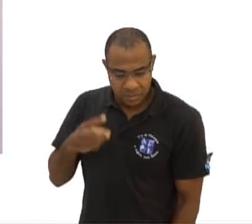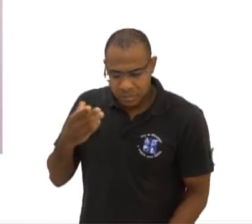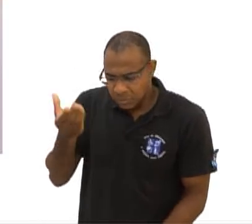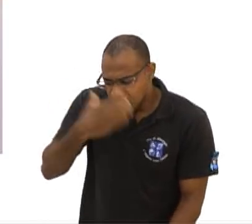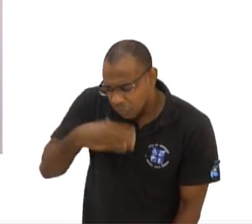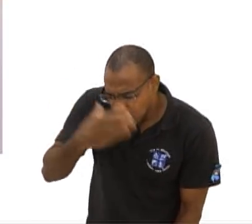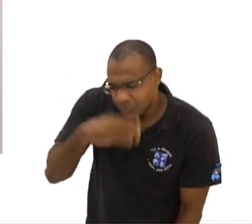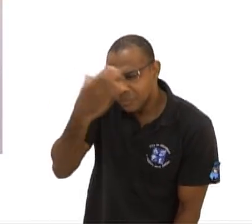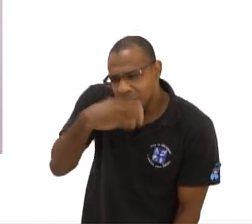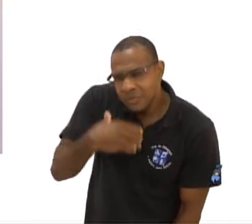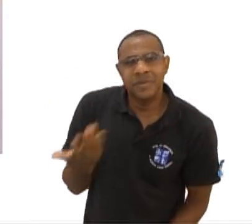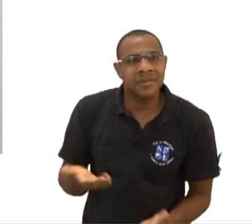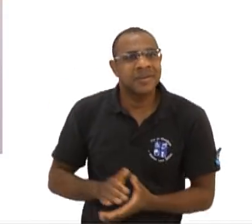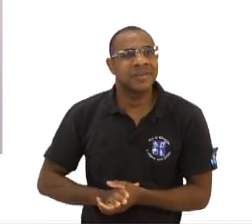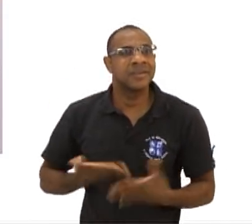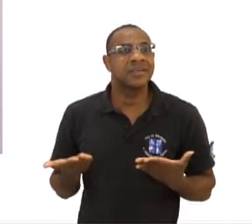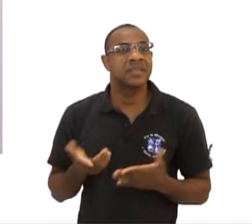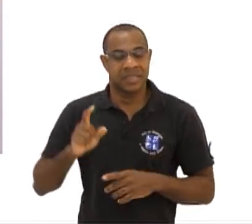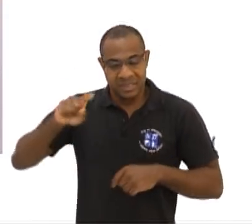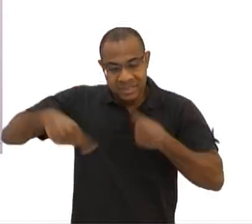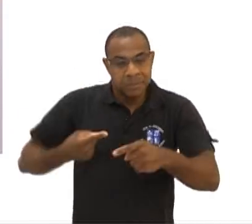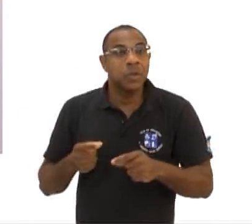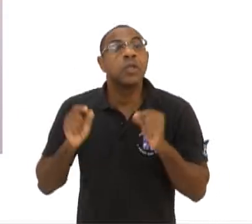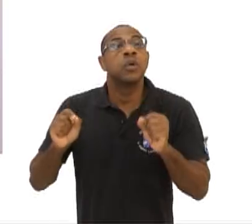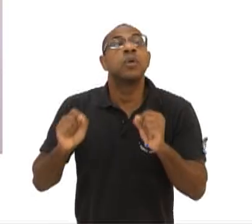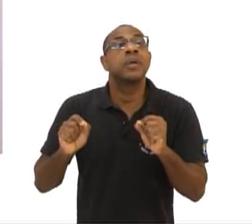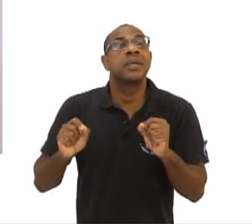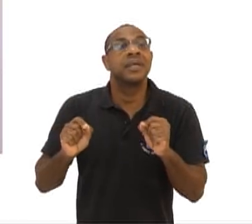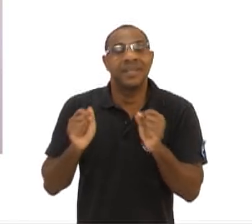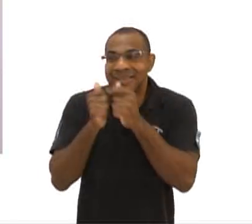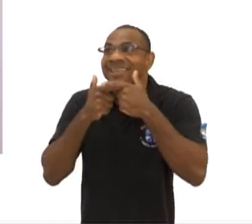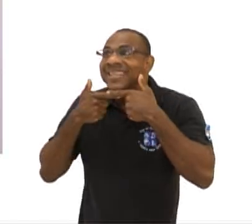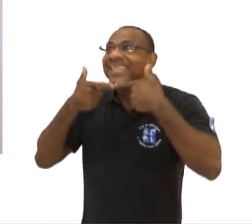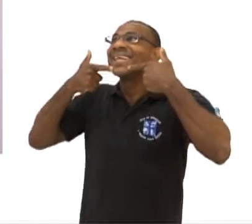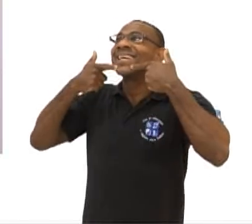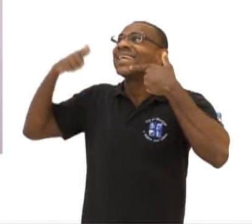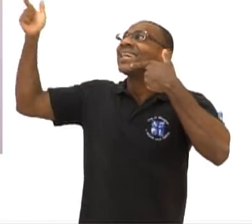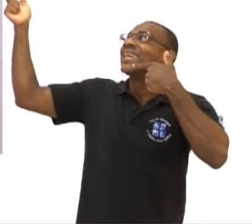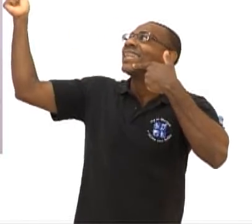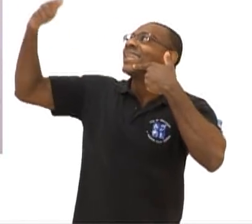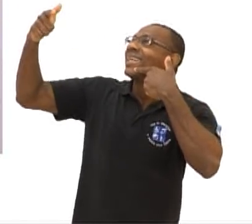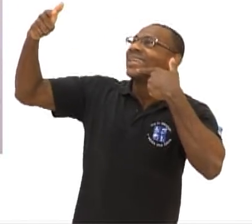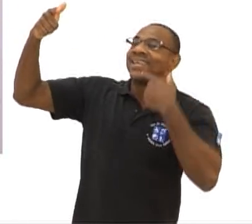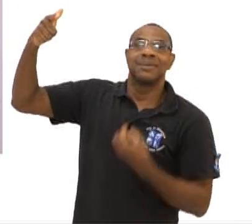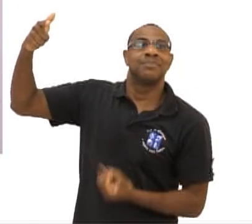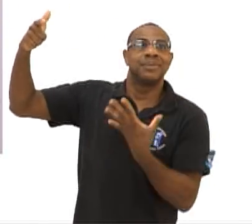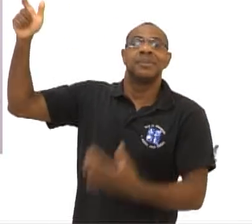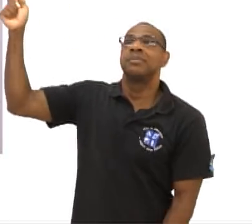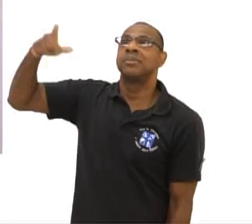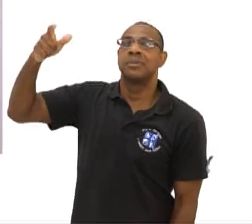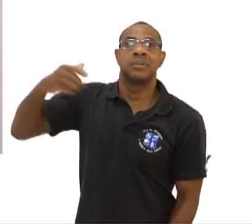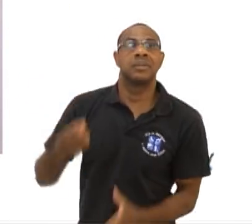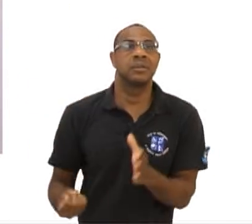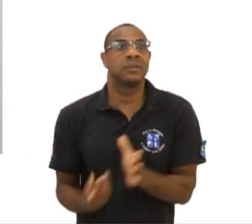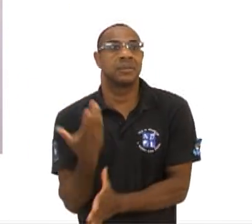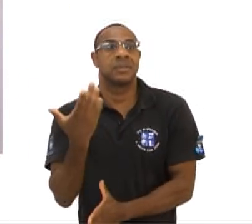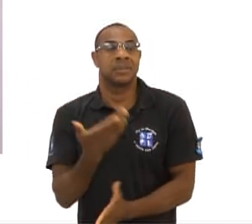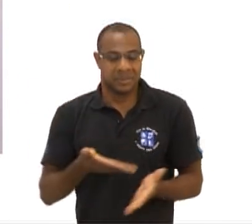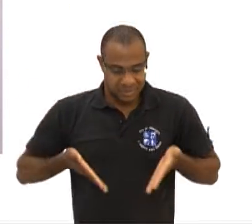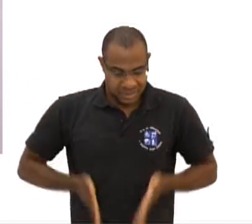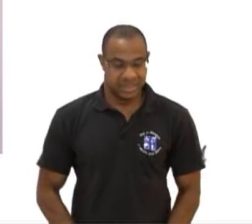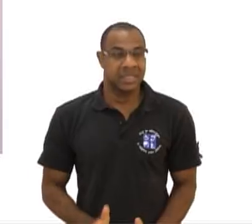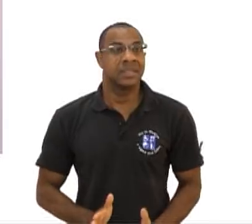chorou profundamente, depois limpou as lágrimas e sorriu, como um sol que acabava de nascer. O rei agradeceu a presença do